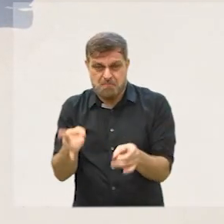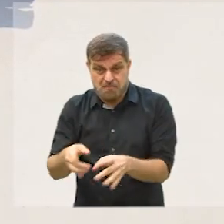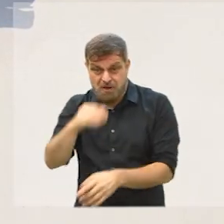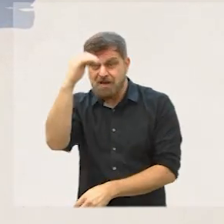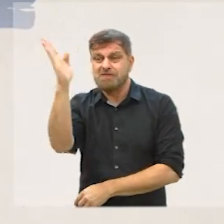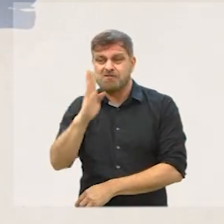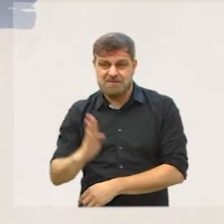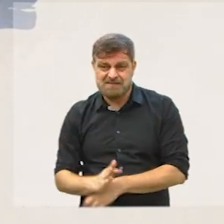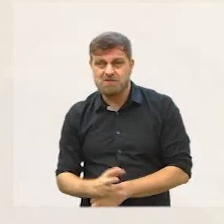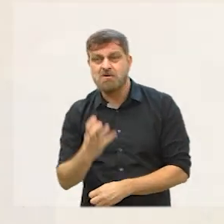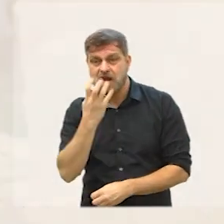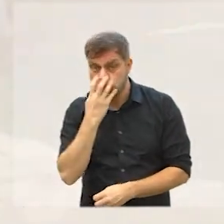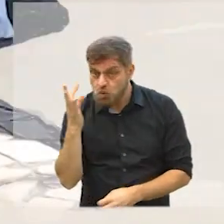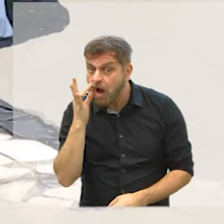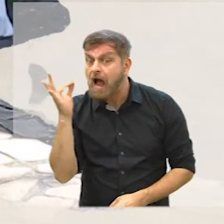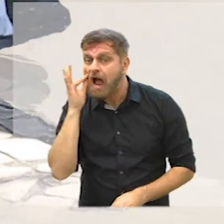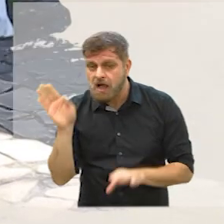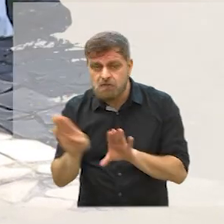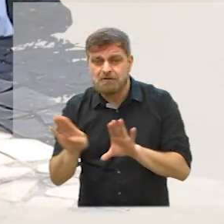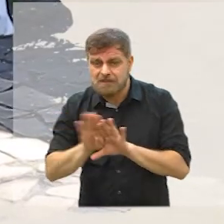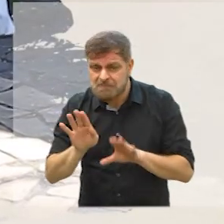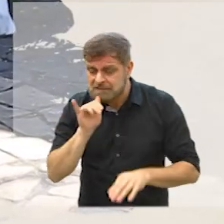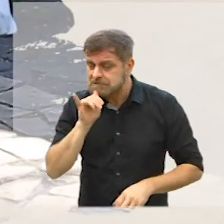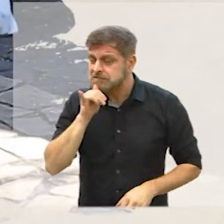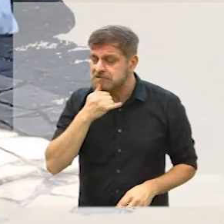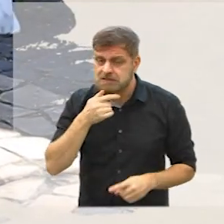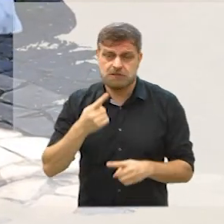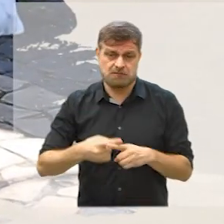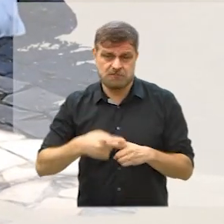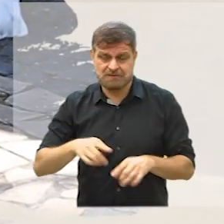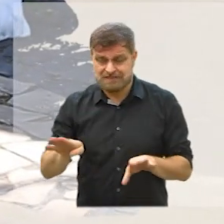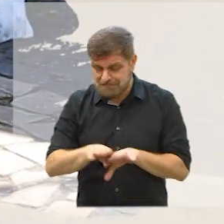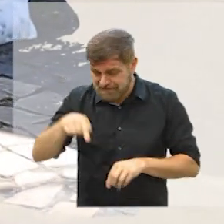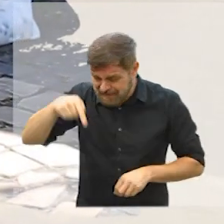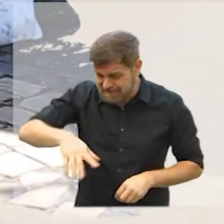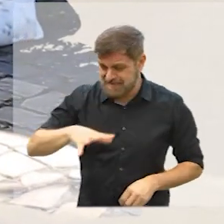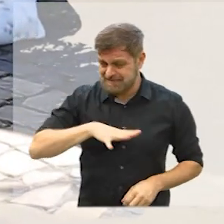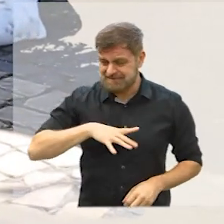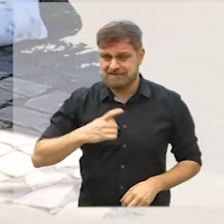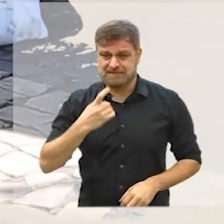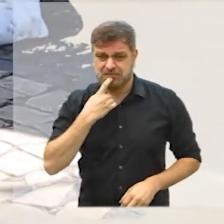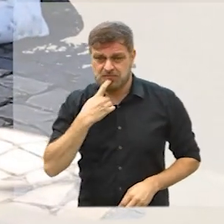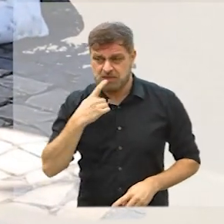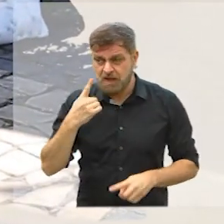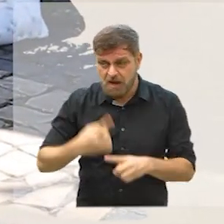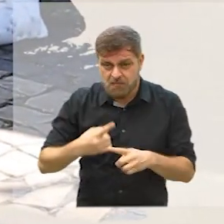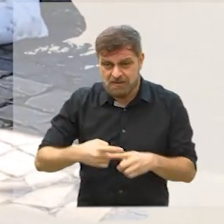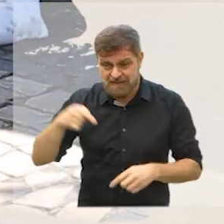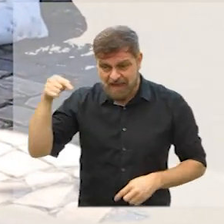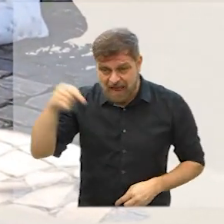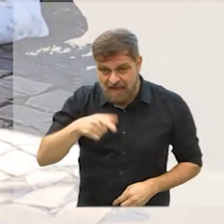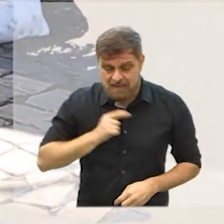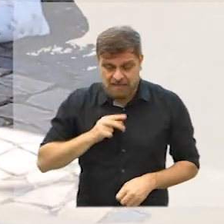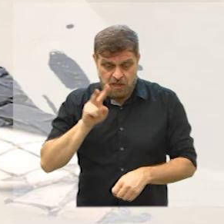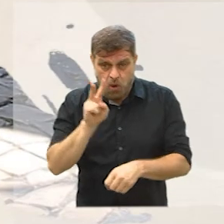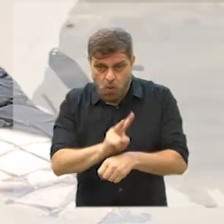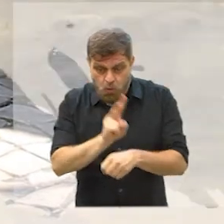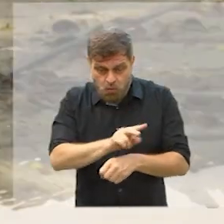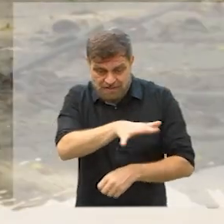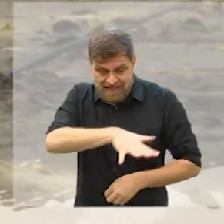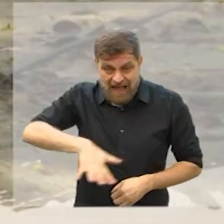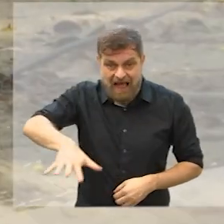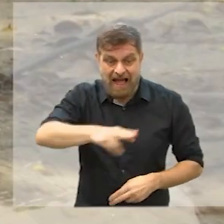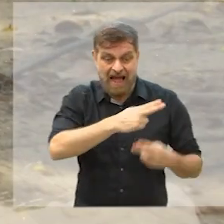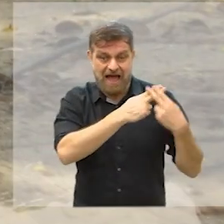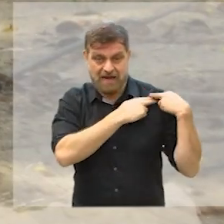entre cães e gatos. Triste realidade, também presente em Campinas. Segundo o Departamento de Proteção e Bem-Estar Animal